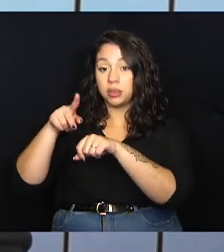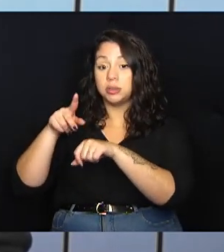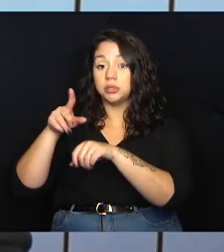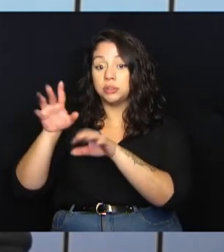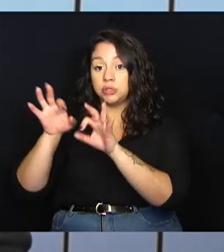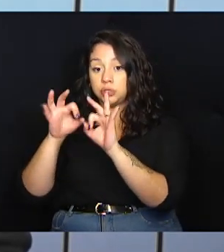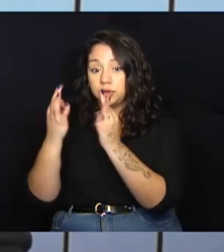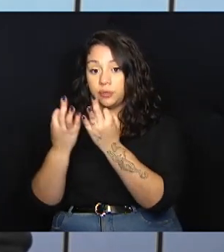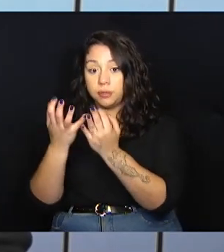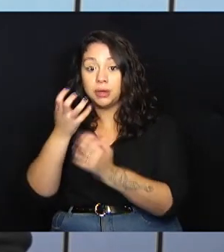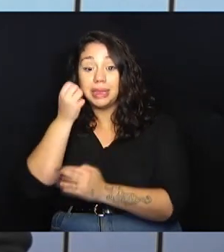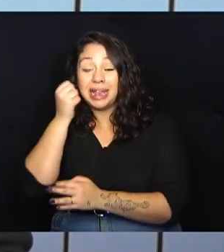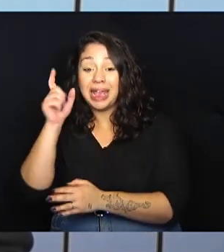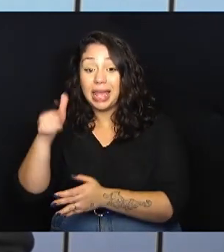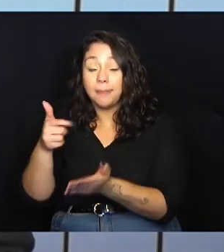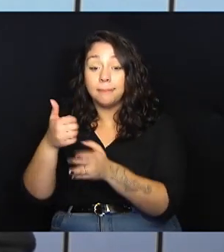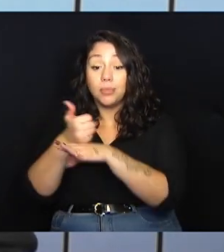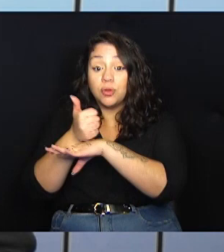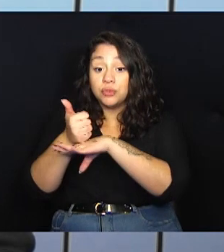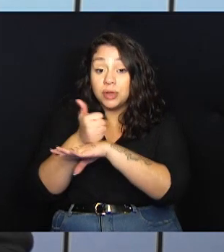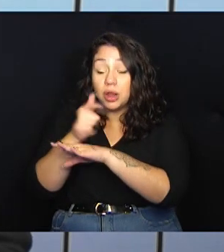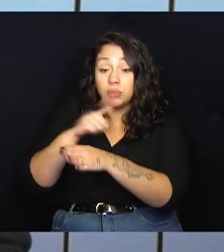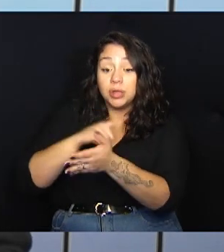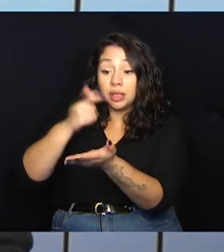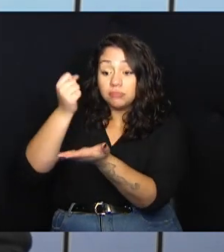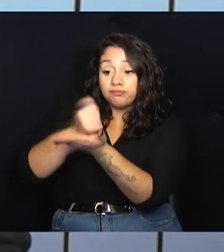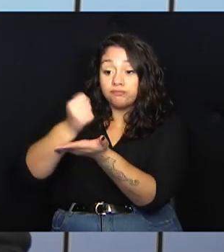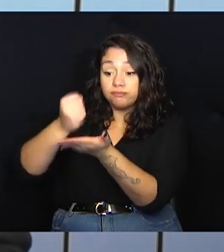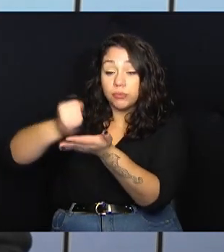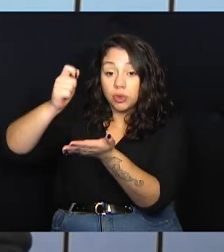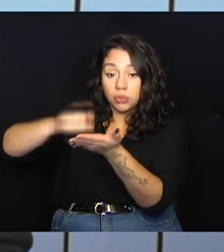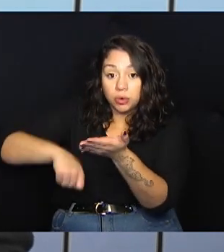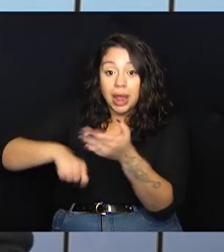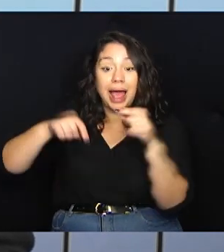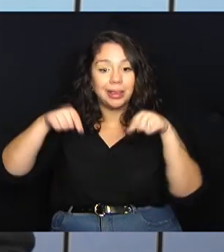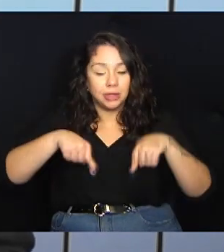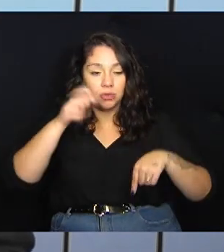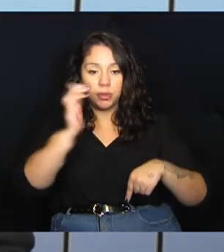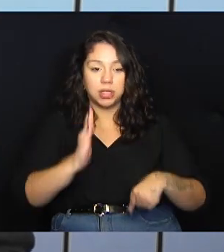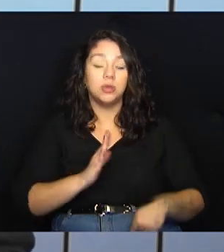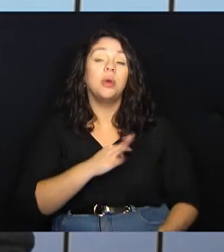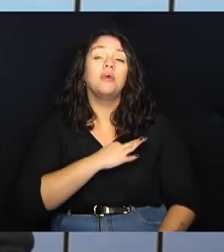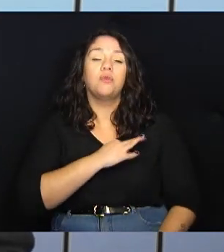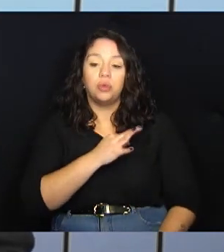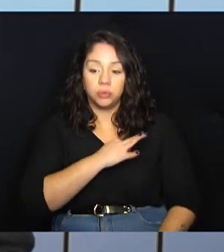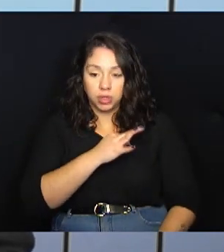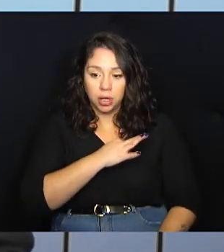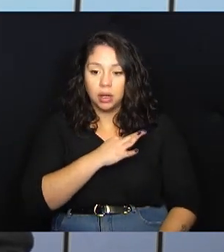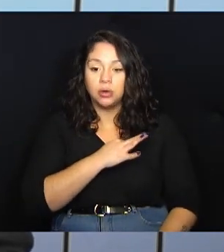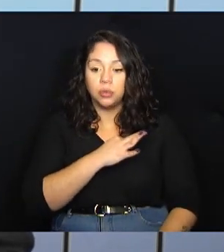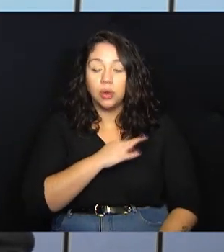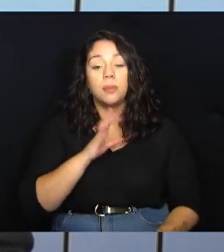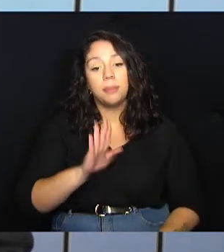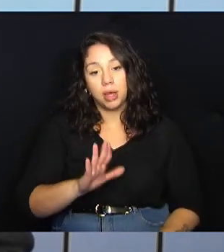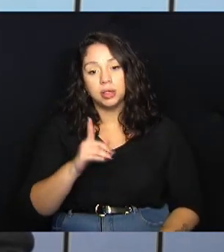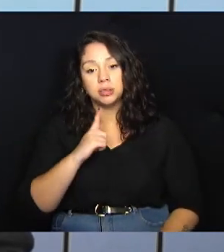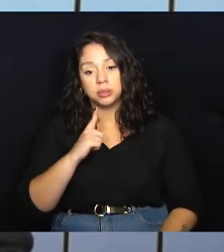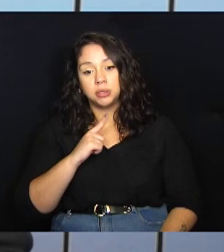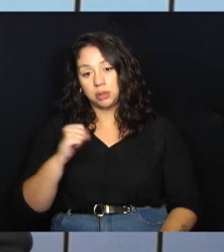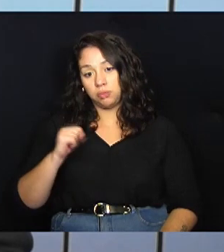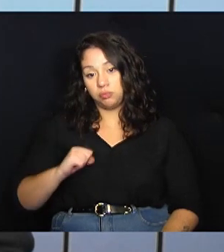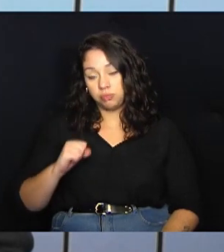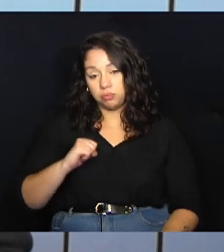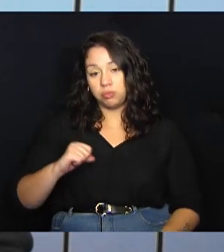vínculo empregatício. No Brasil, a família acolhedora é voluntária, mas há um auxílio, uma bolsa